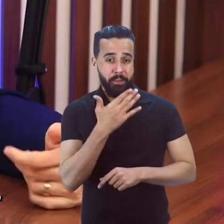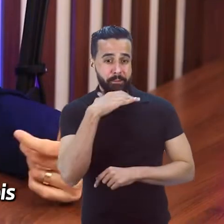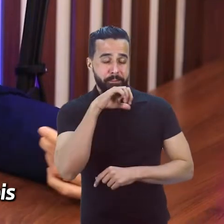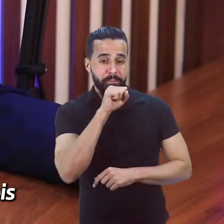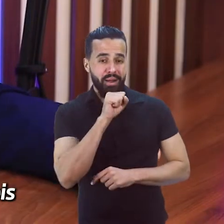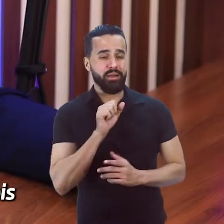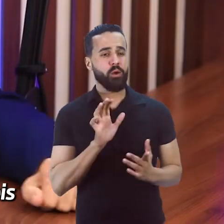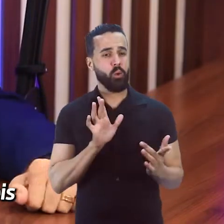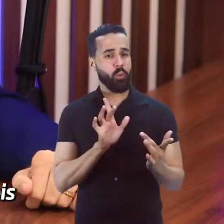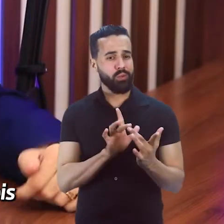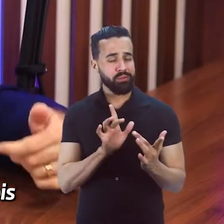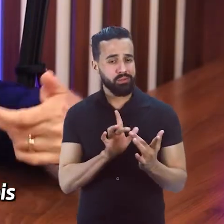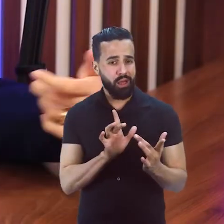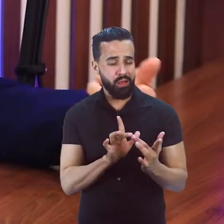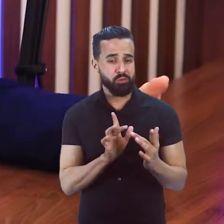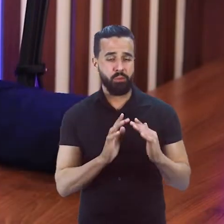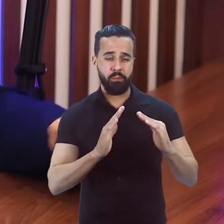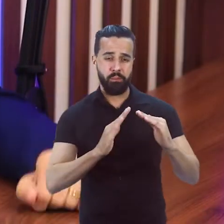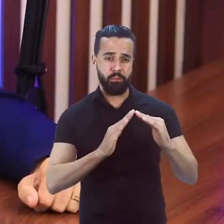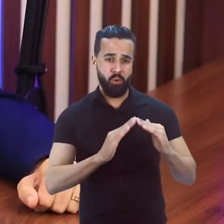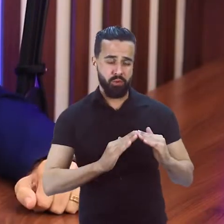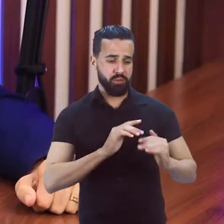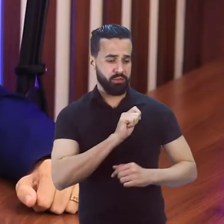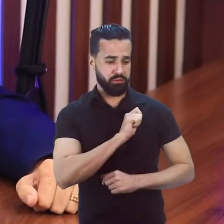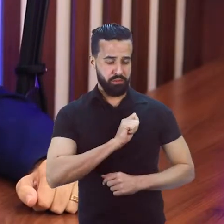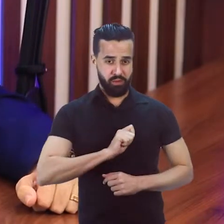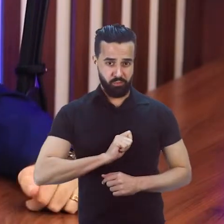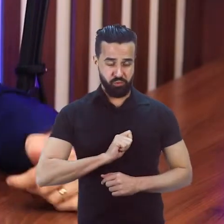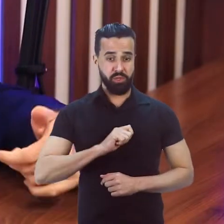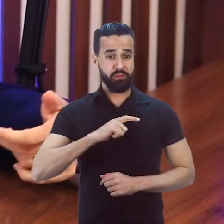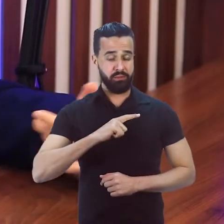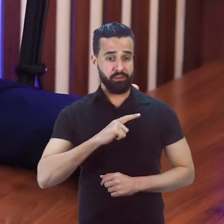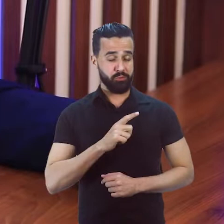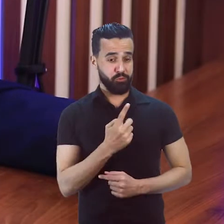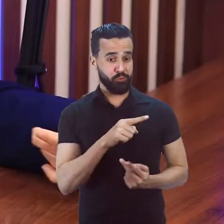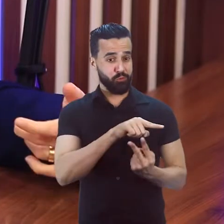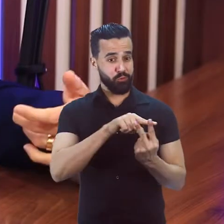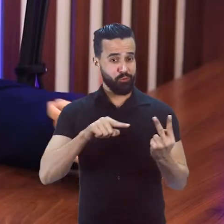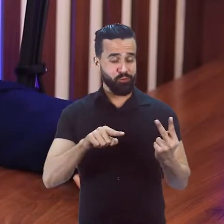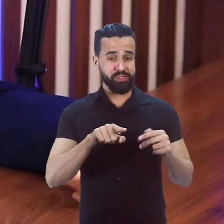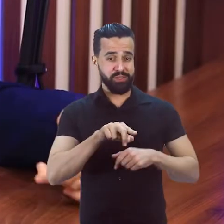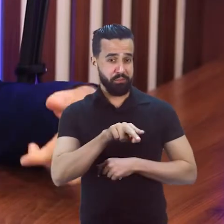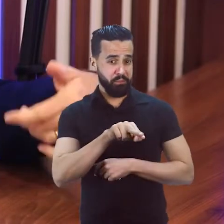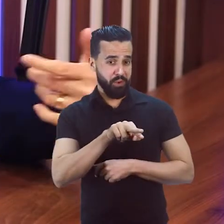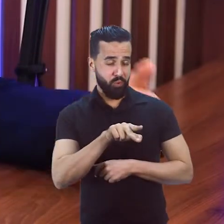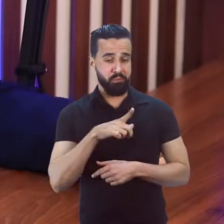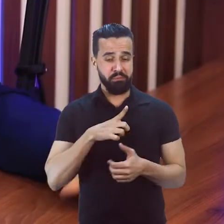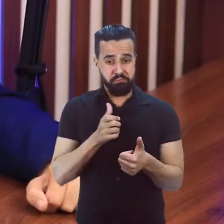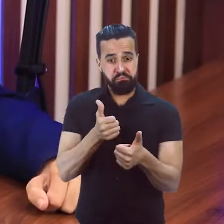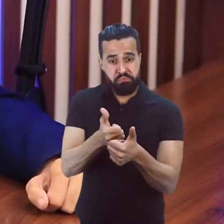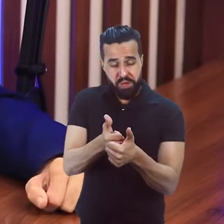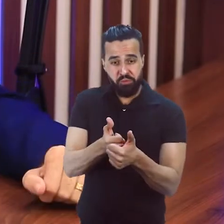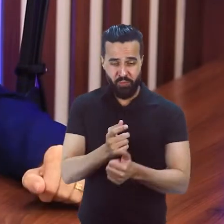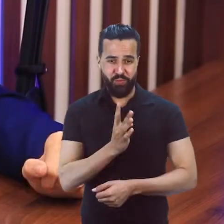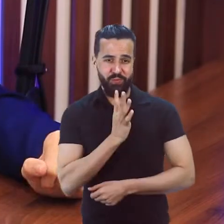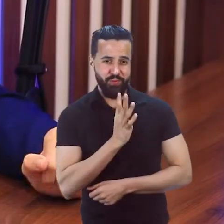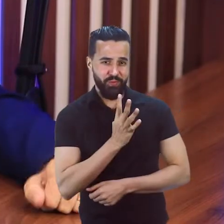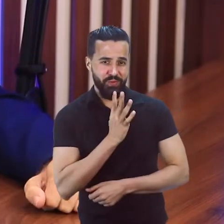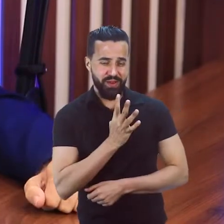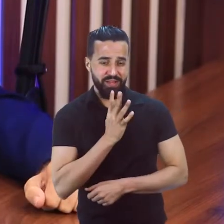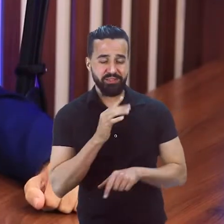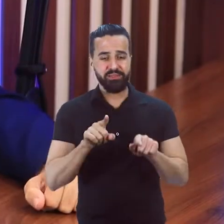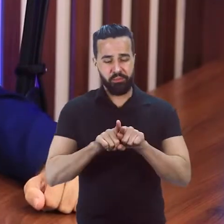minha mãe, ele mora em Anápolis hoje, eu tenho dois irmãos por parte de pai que a gente tem, né? A gente é muito próximo hoje, inclusive eu sou até